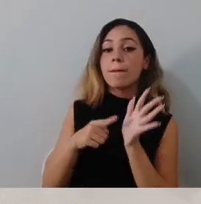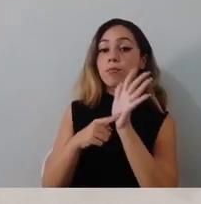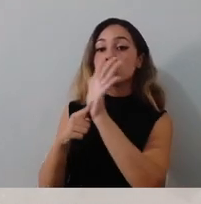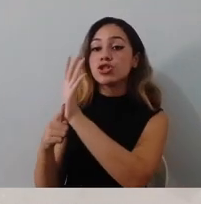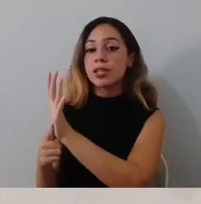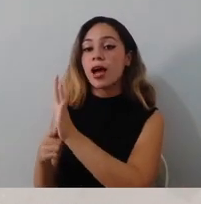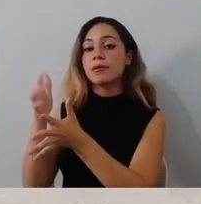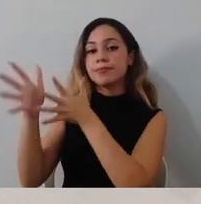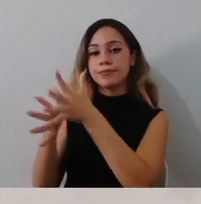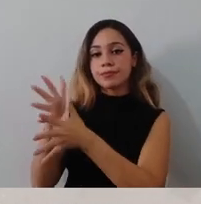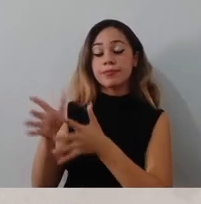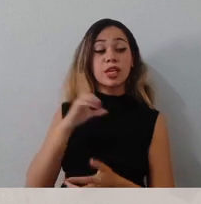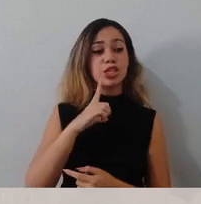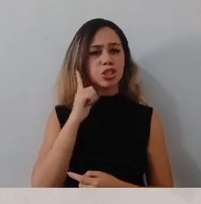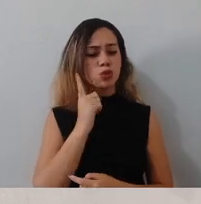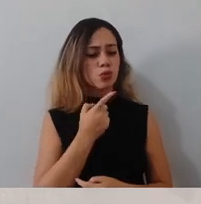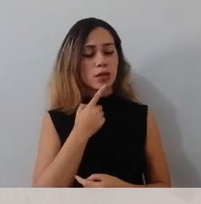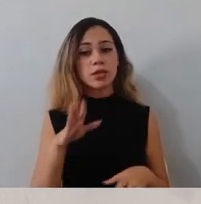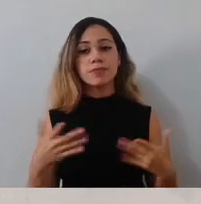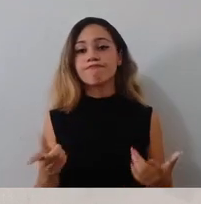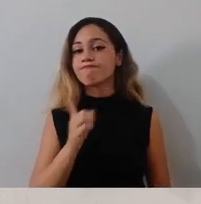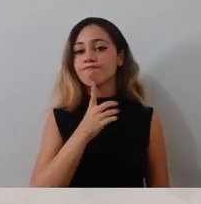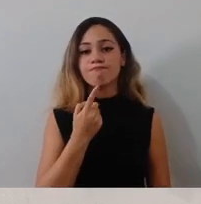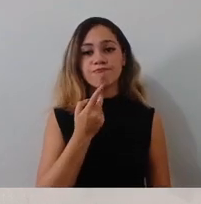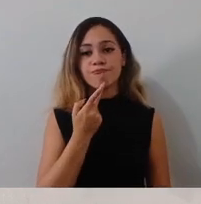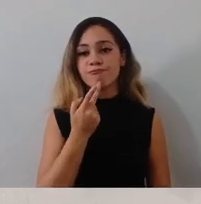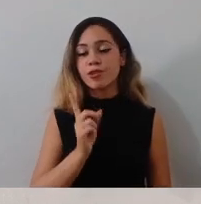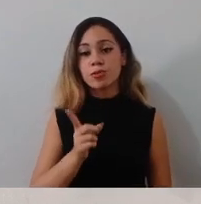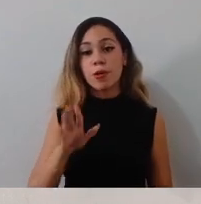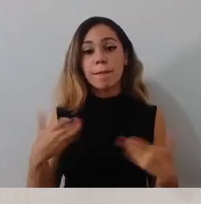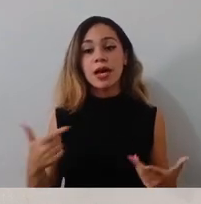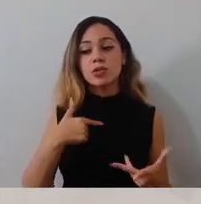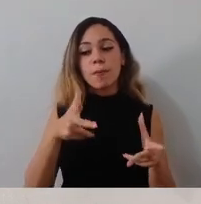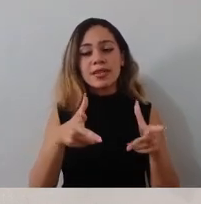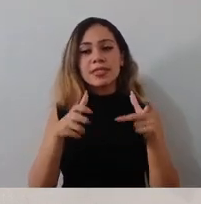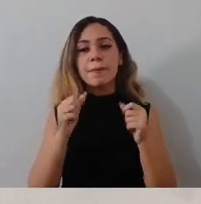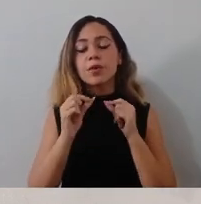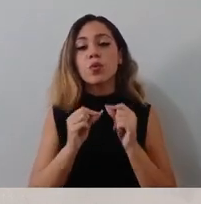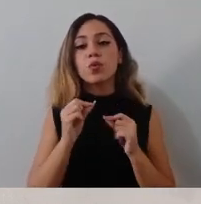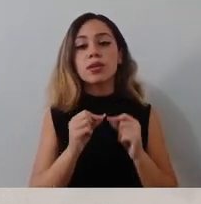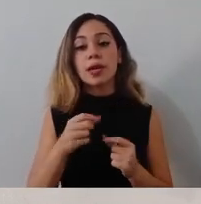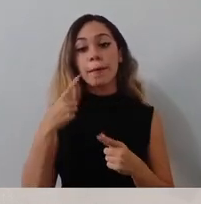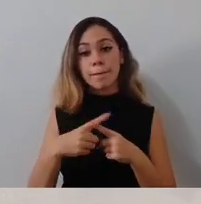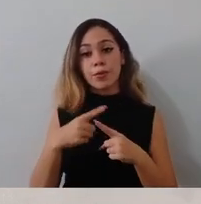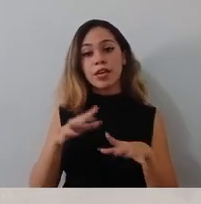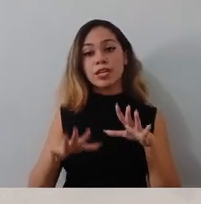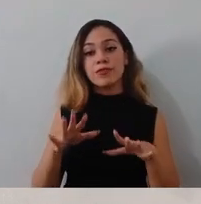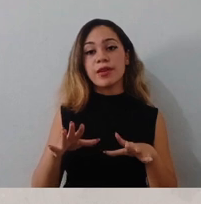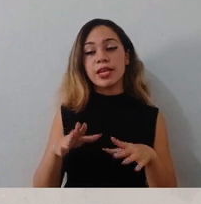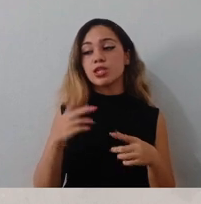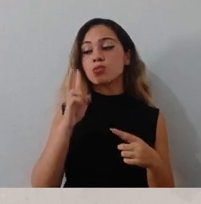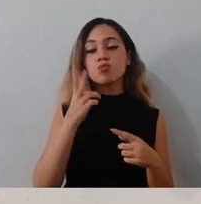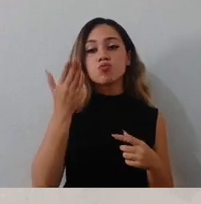aprendendo os sinais. Mas ele tinha algum problema auditivo? Ele não falou logo de início, mas eu percebia, porque